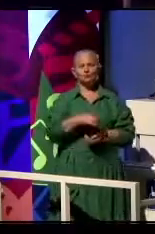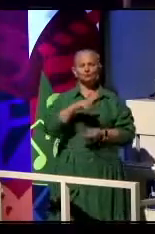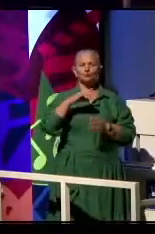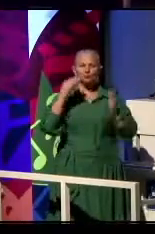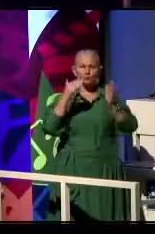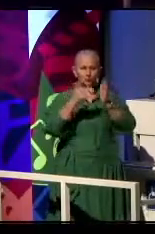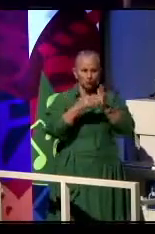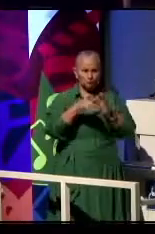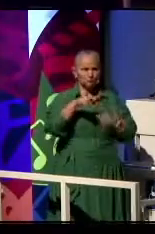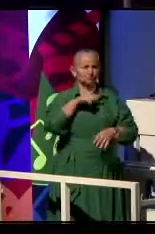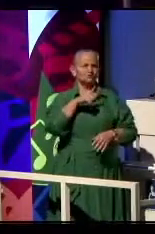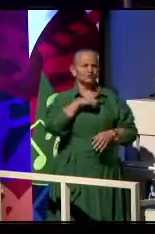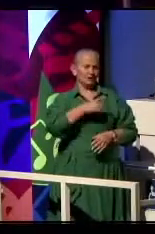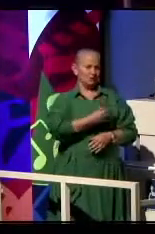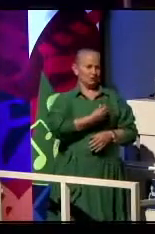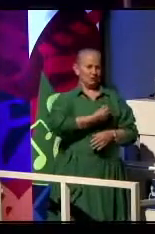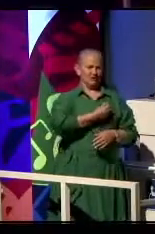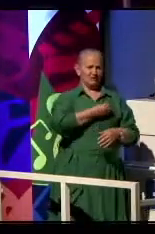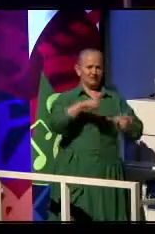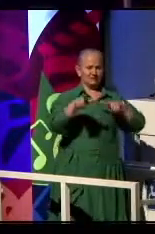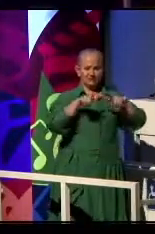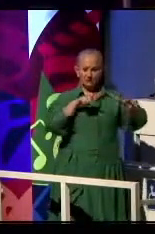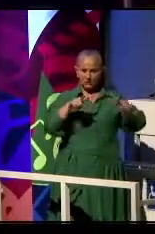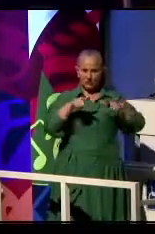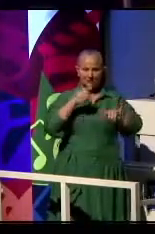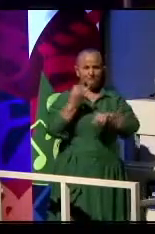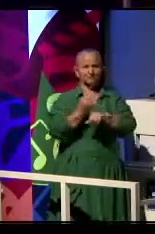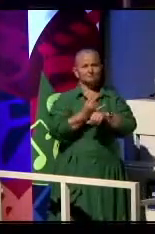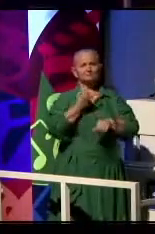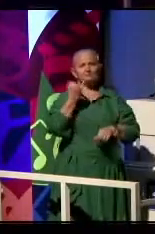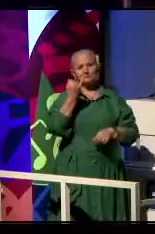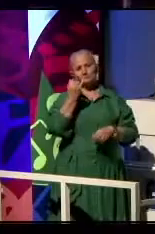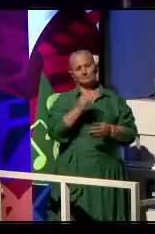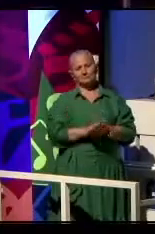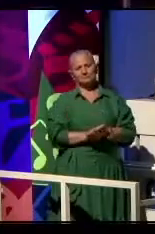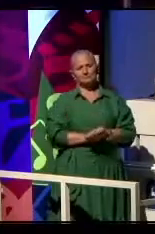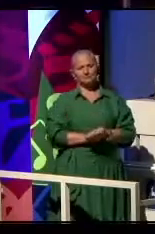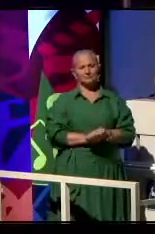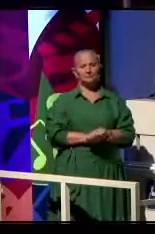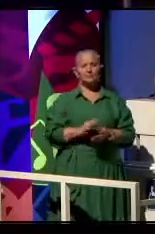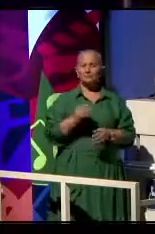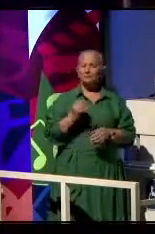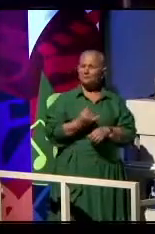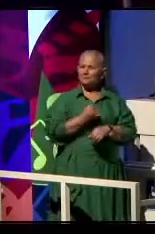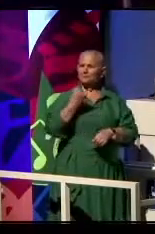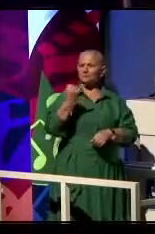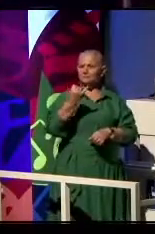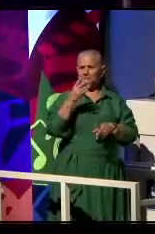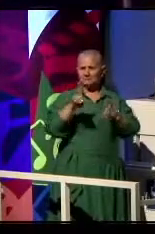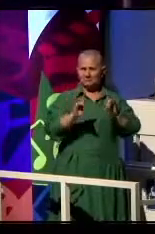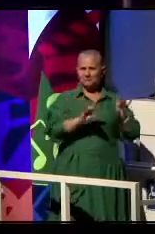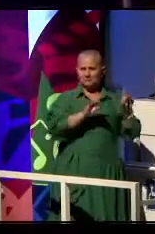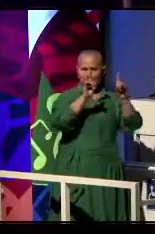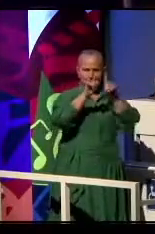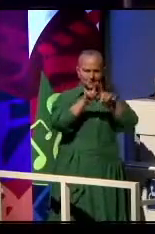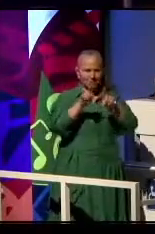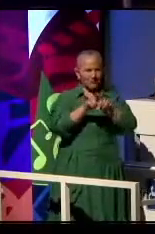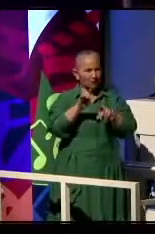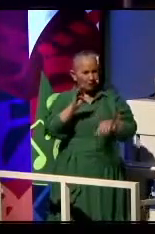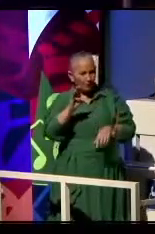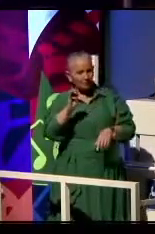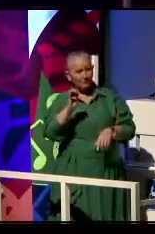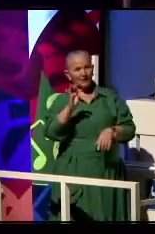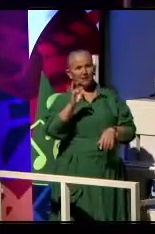carreira projetada. Então, eles, aí, inclusive, o Lo Borges foi convidado para gravar um álbum. O Beto Guedes também, né?